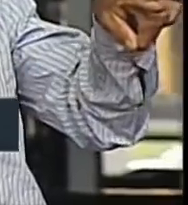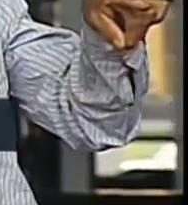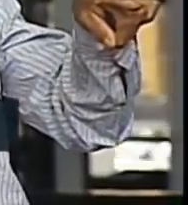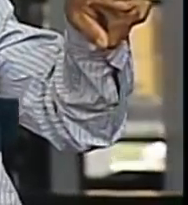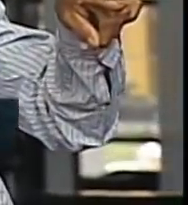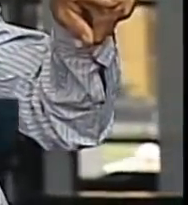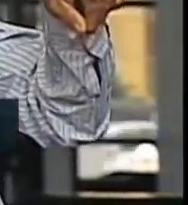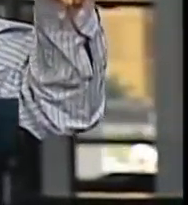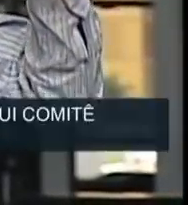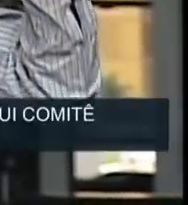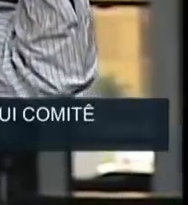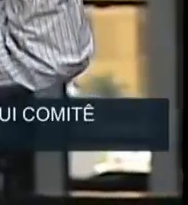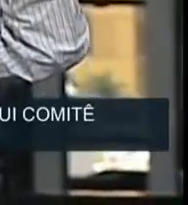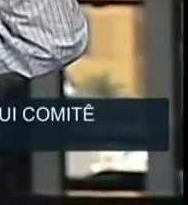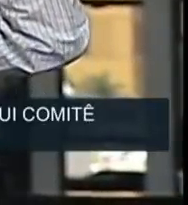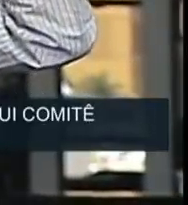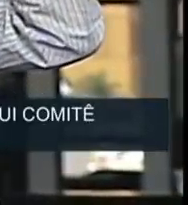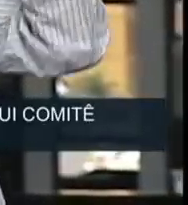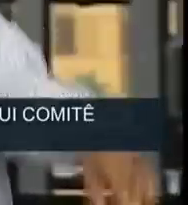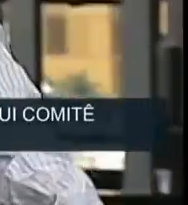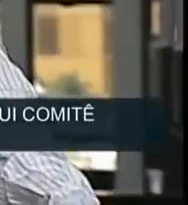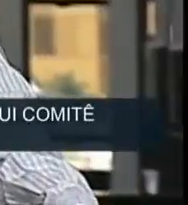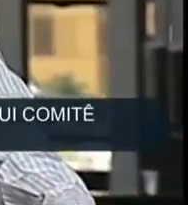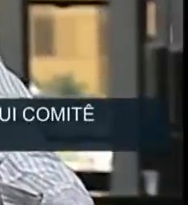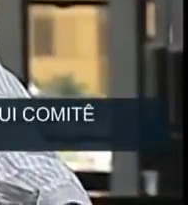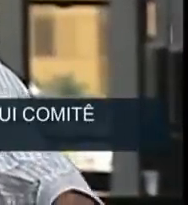Punai, punai que já era,